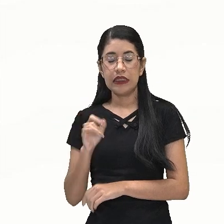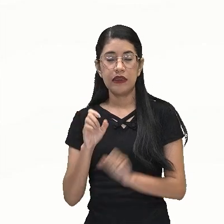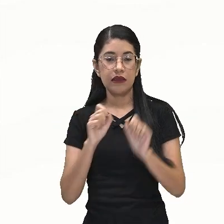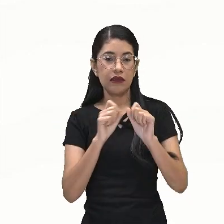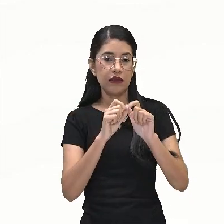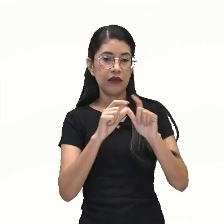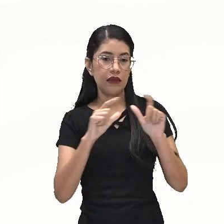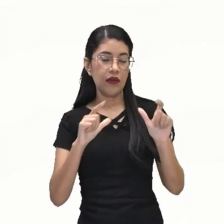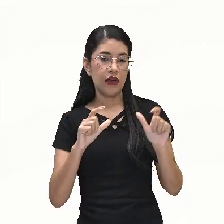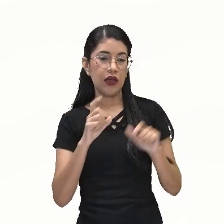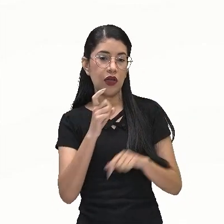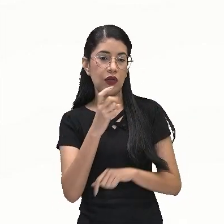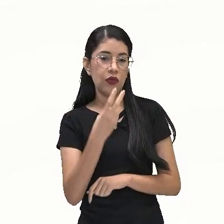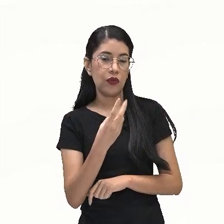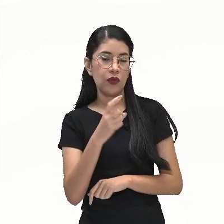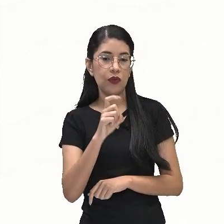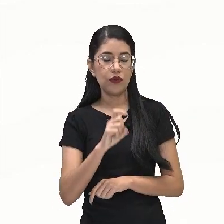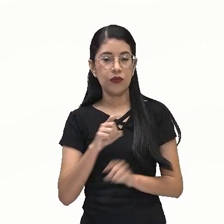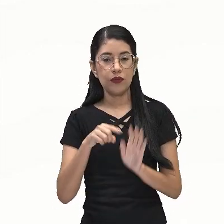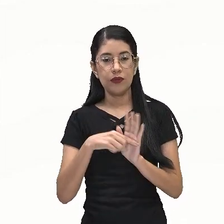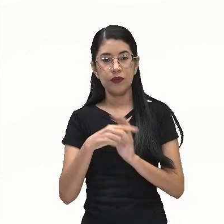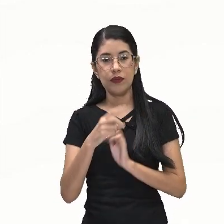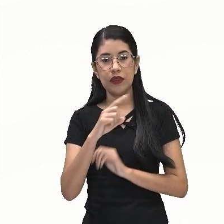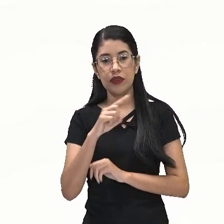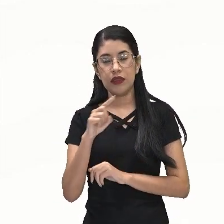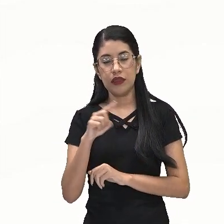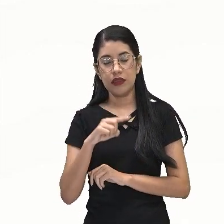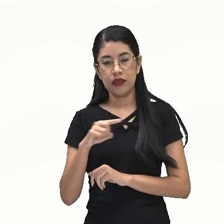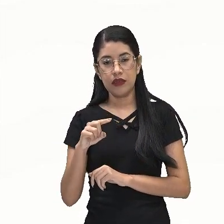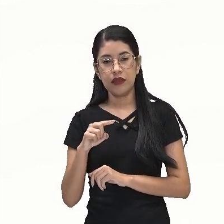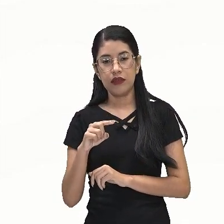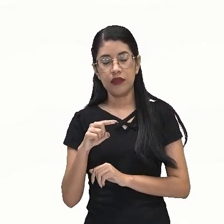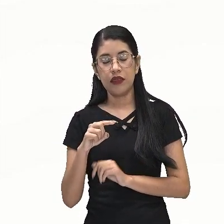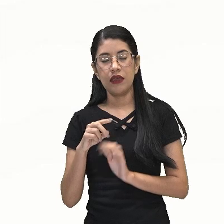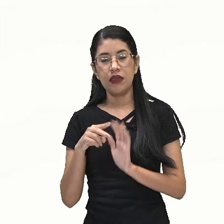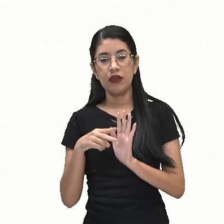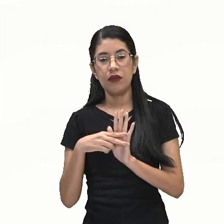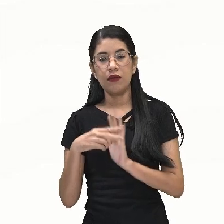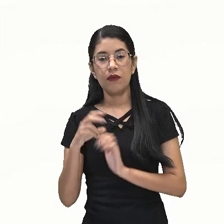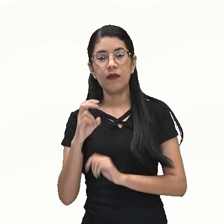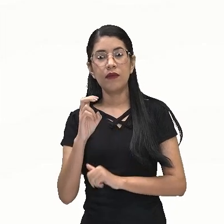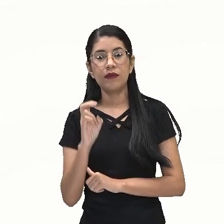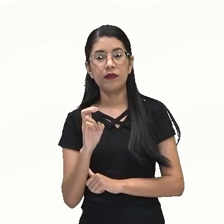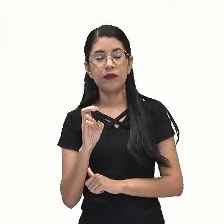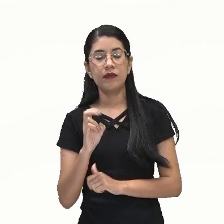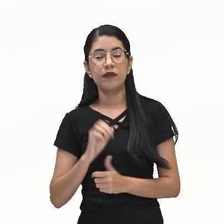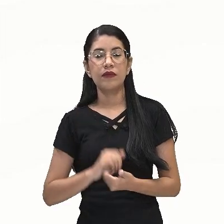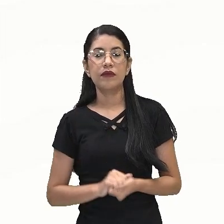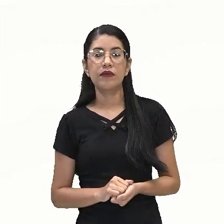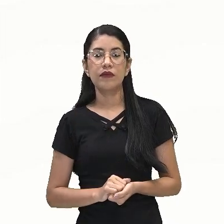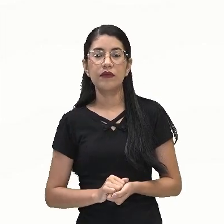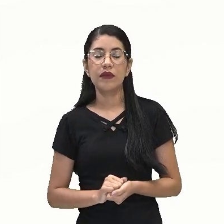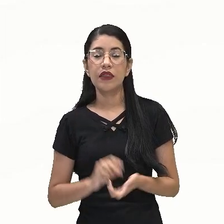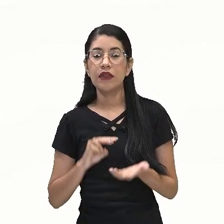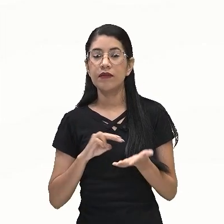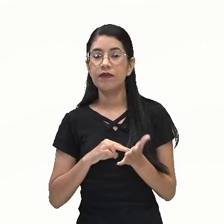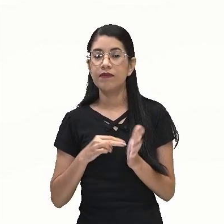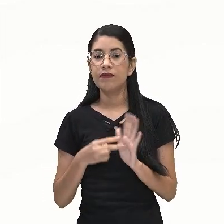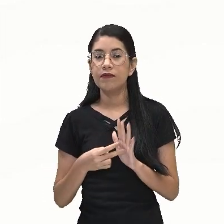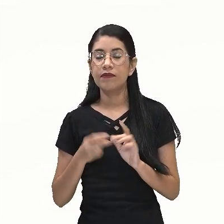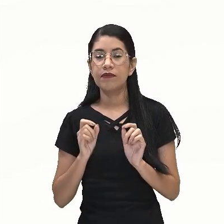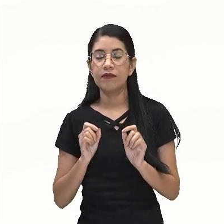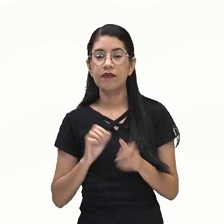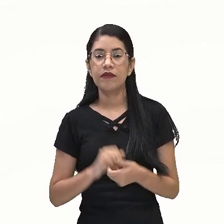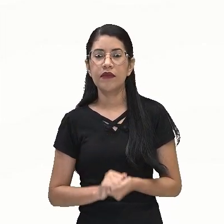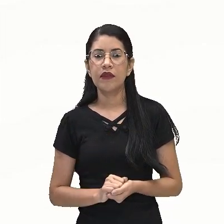equação 2x menos y, melhor, 2x menos z igual a 5. O que significa isso?